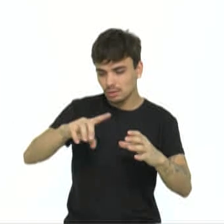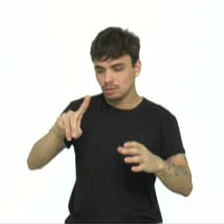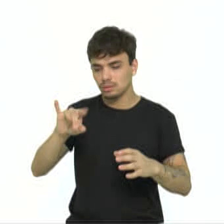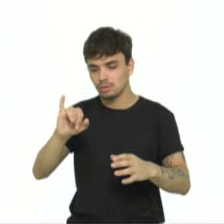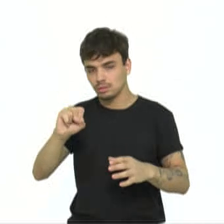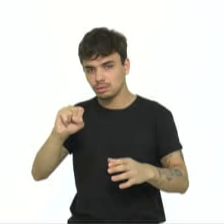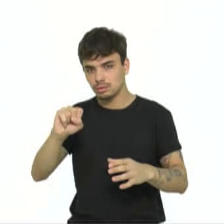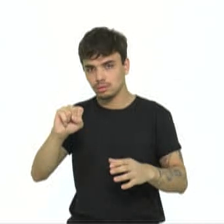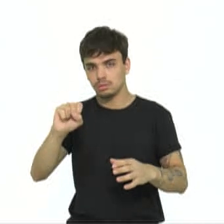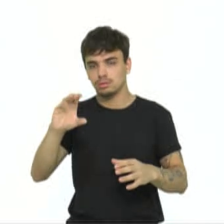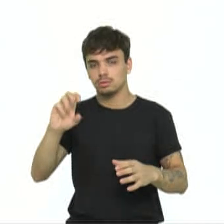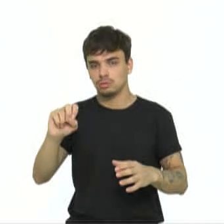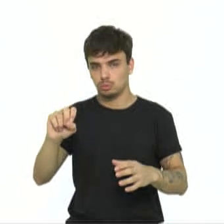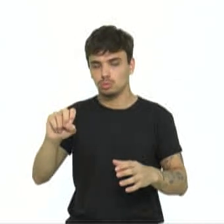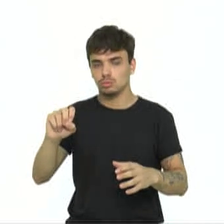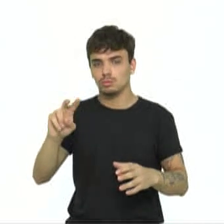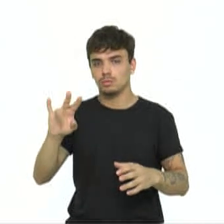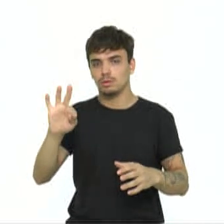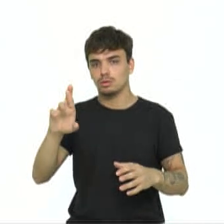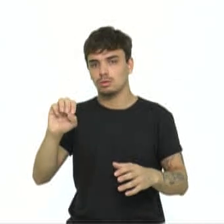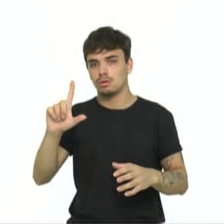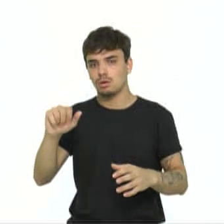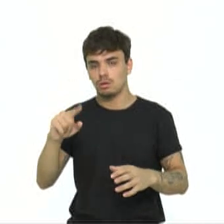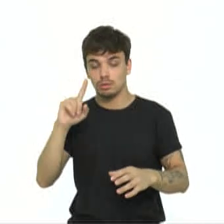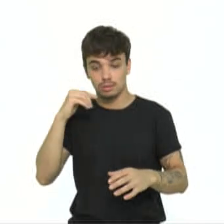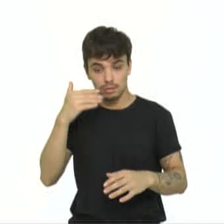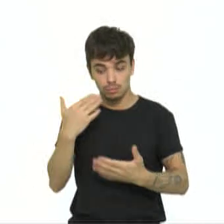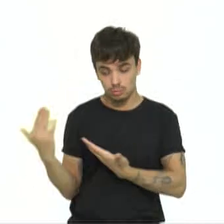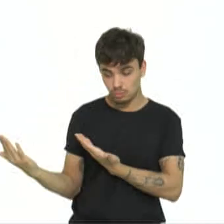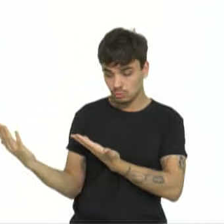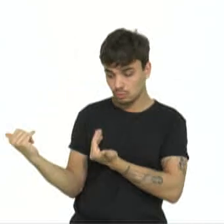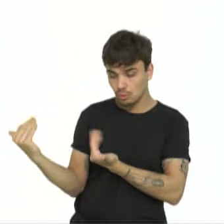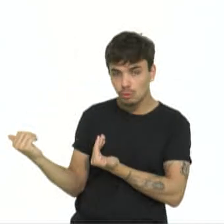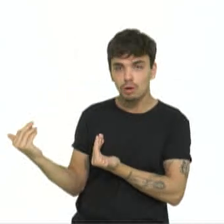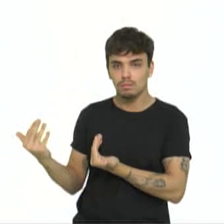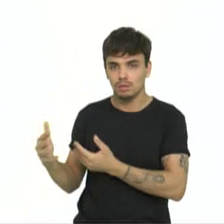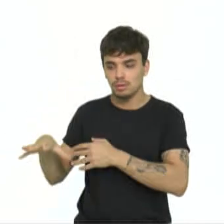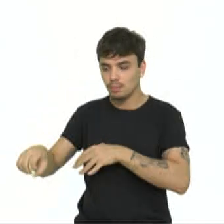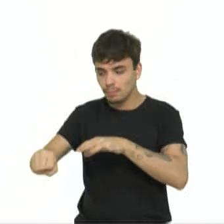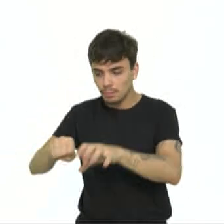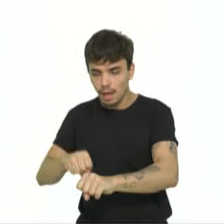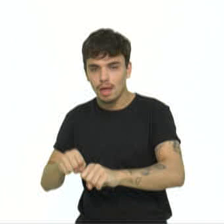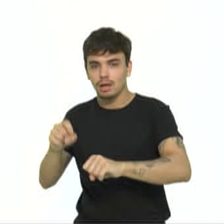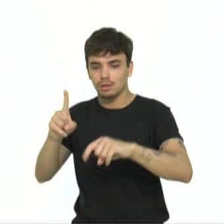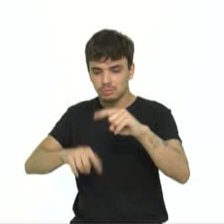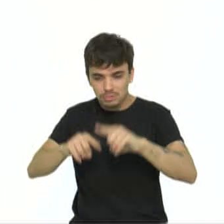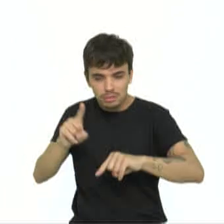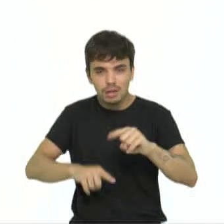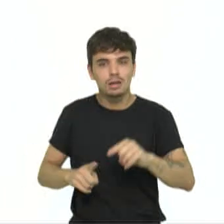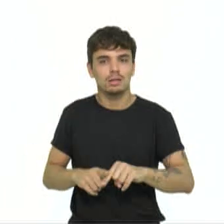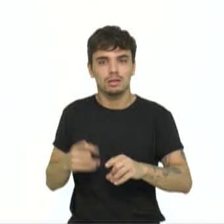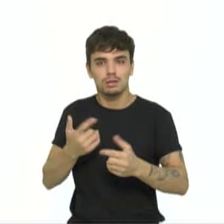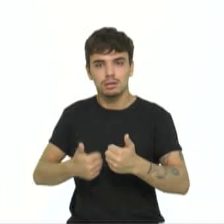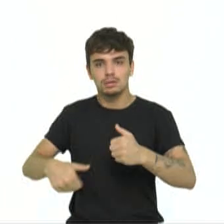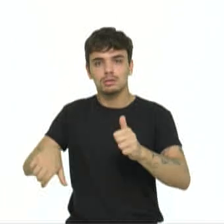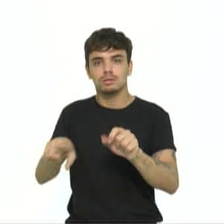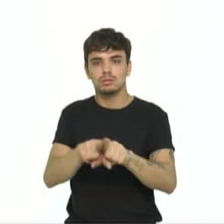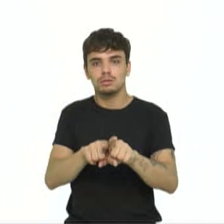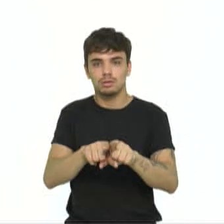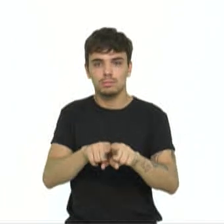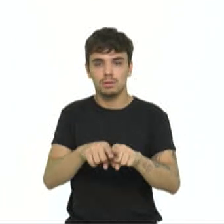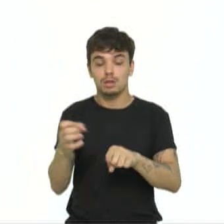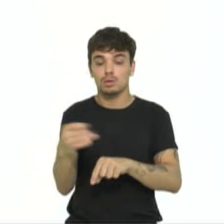os jovens os recolhem e os reciclam, produzindo novos sons com